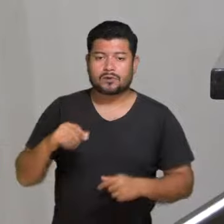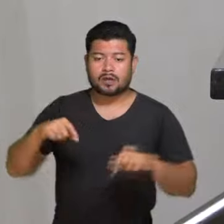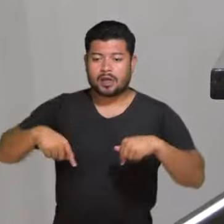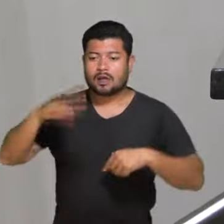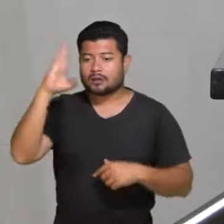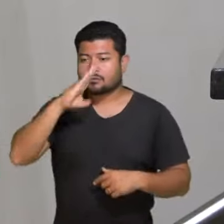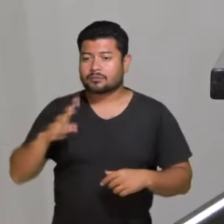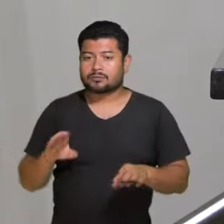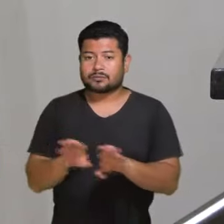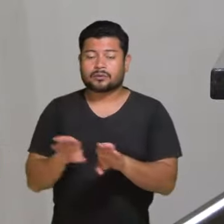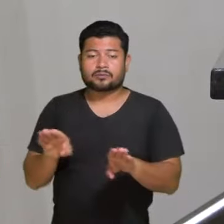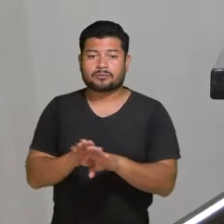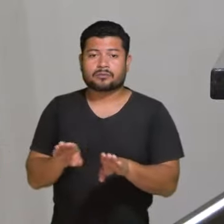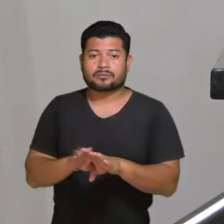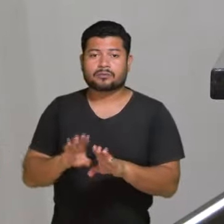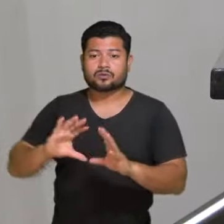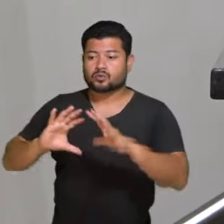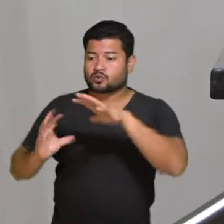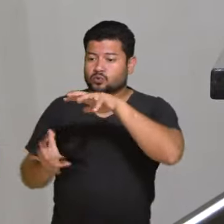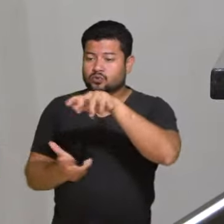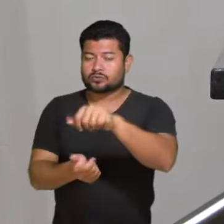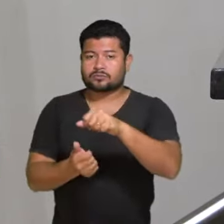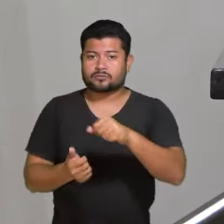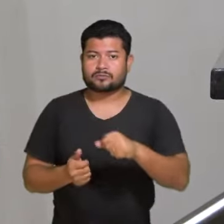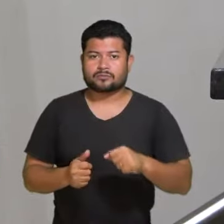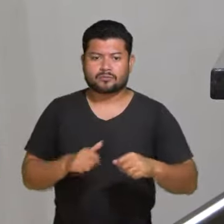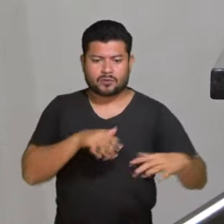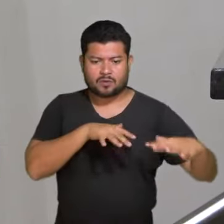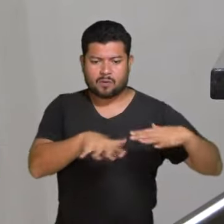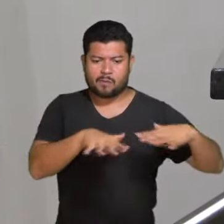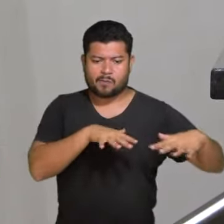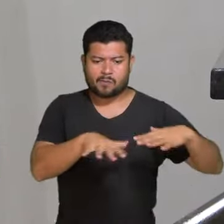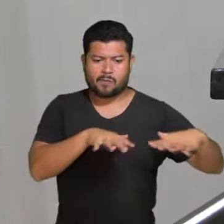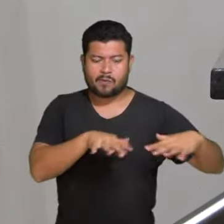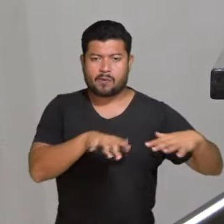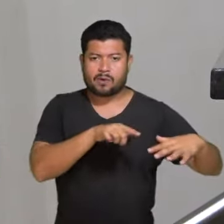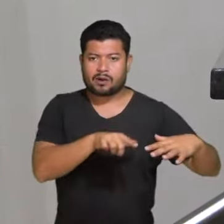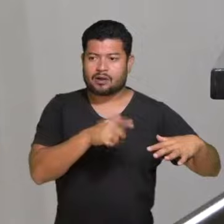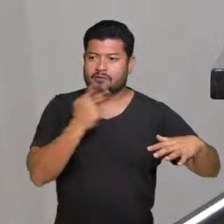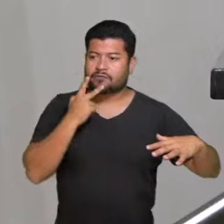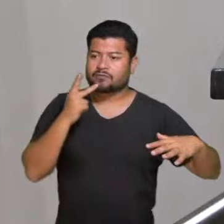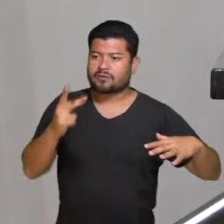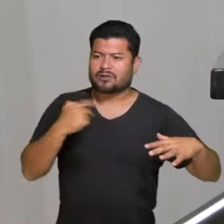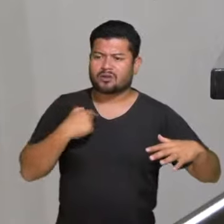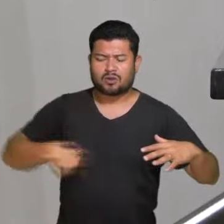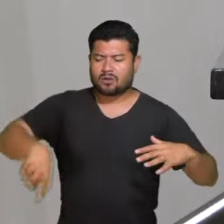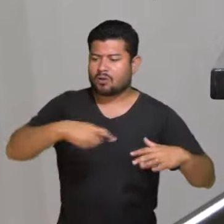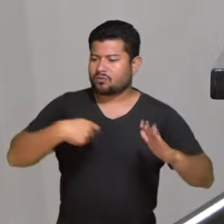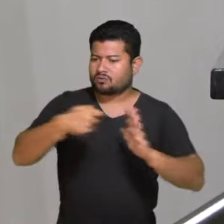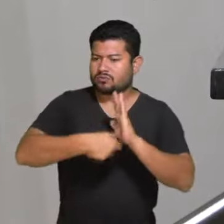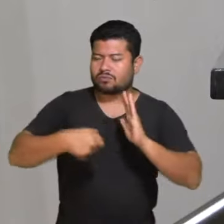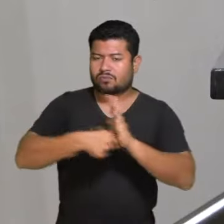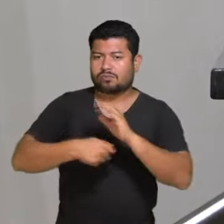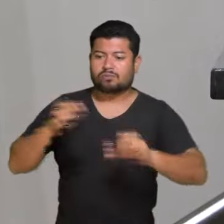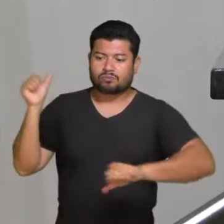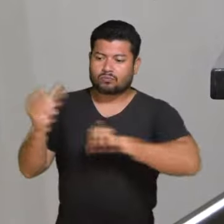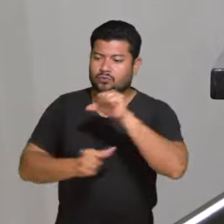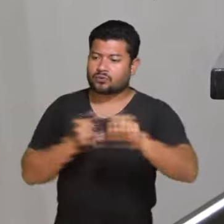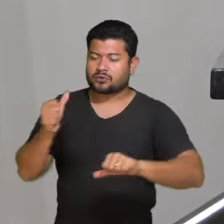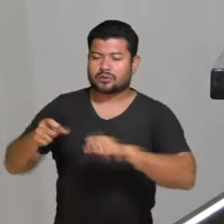movimento até afirma lutar pela reforma agrária e pela justiça